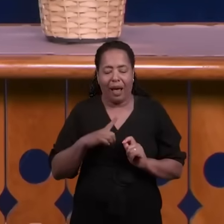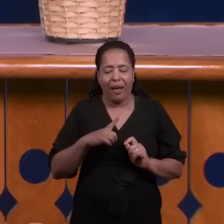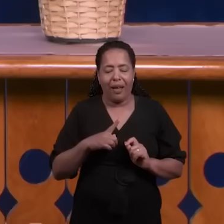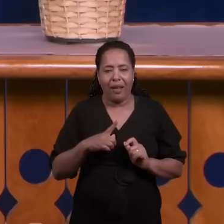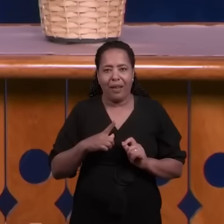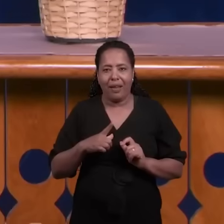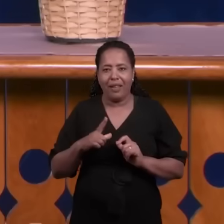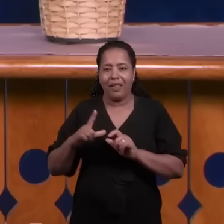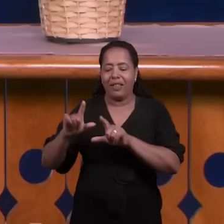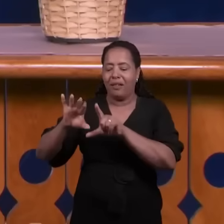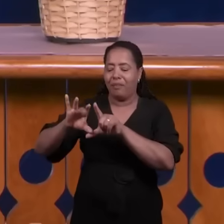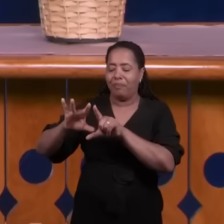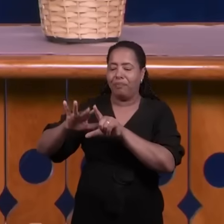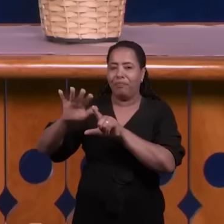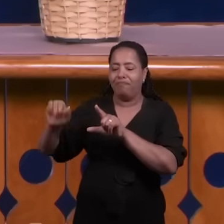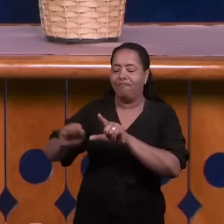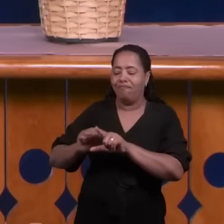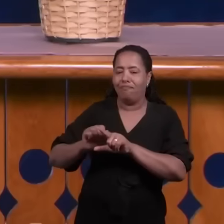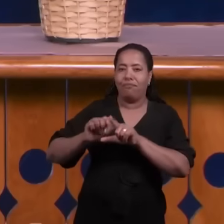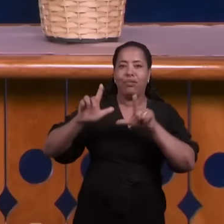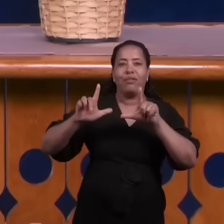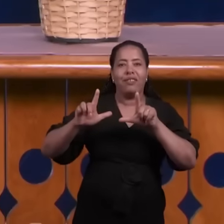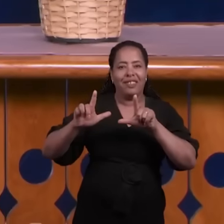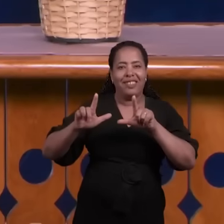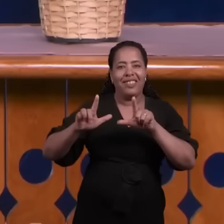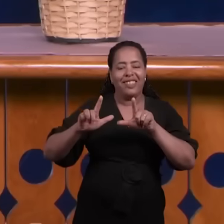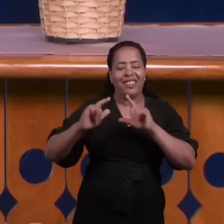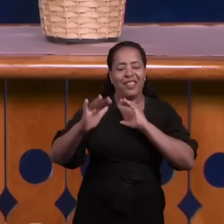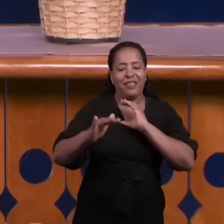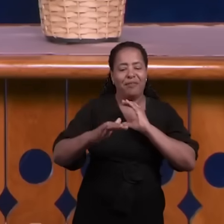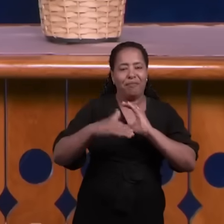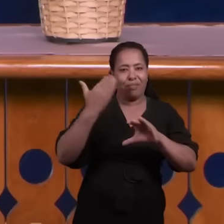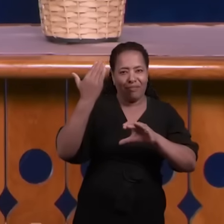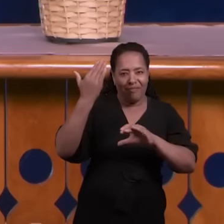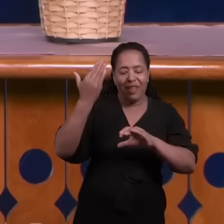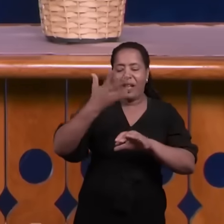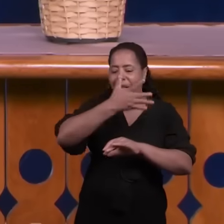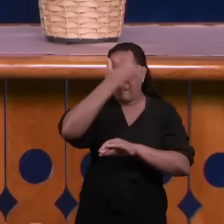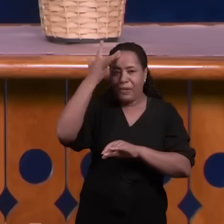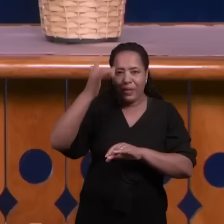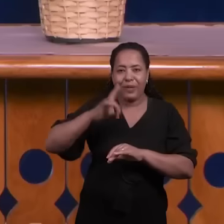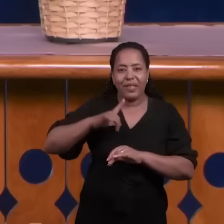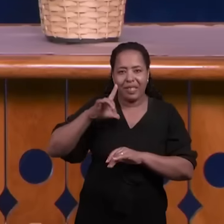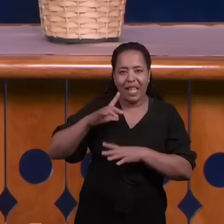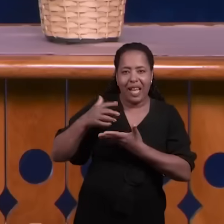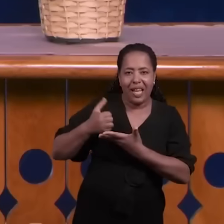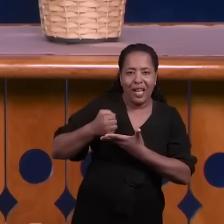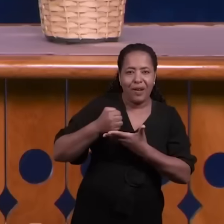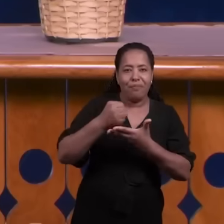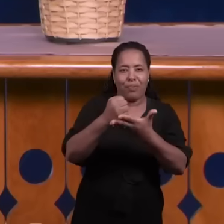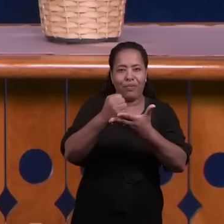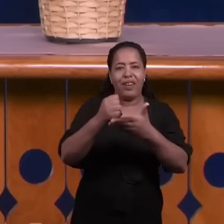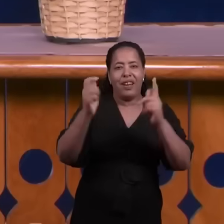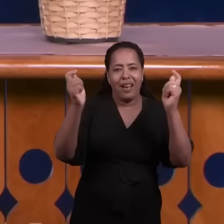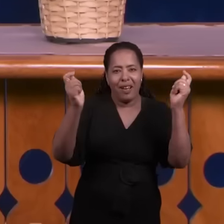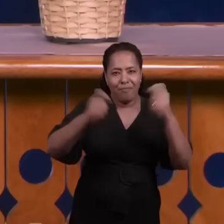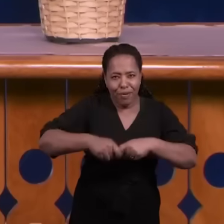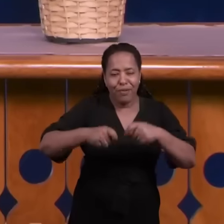são imensas. Então escaneie esse QR Code, entre em contato conosco, você será redirecionado para alguém